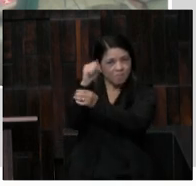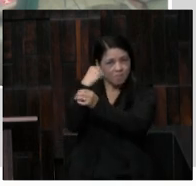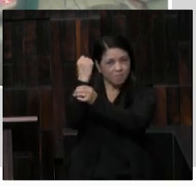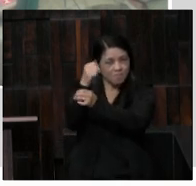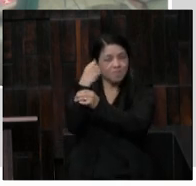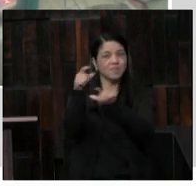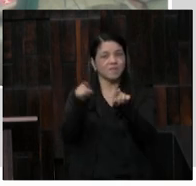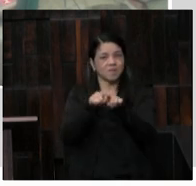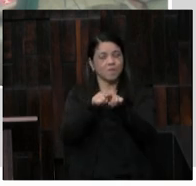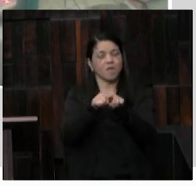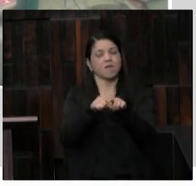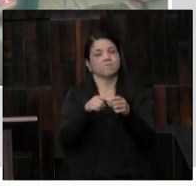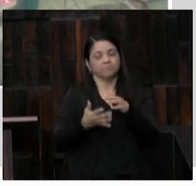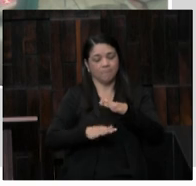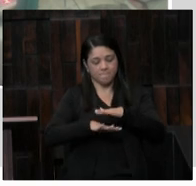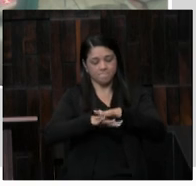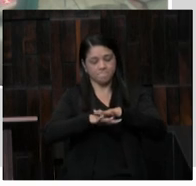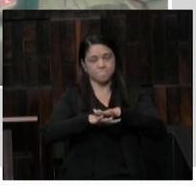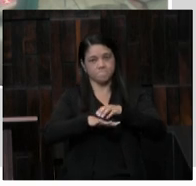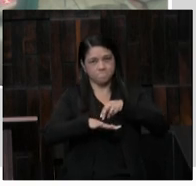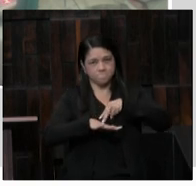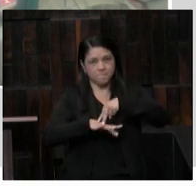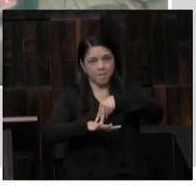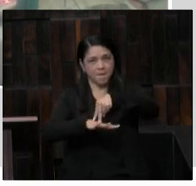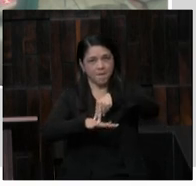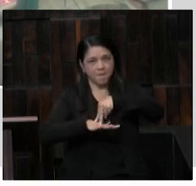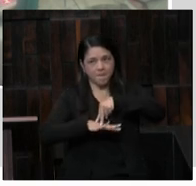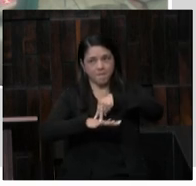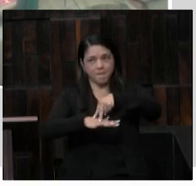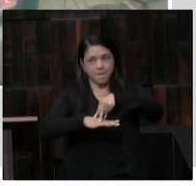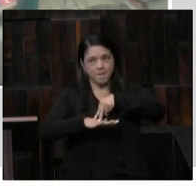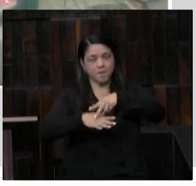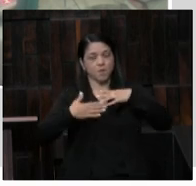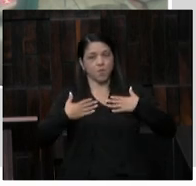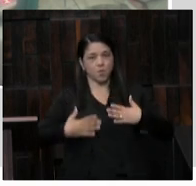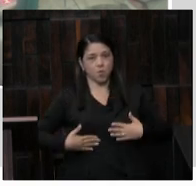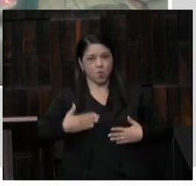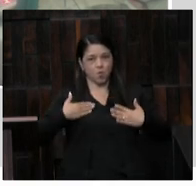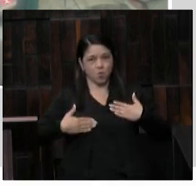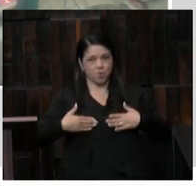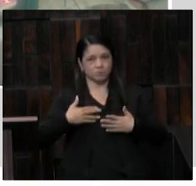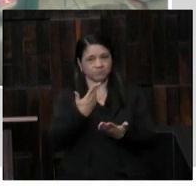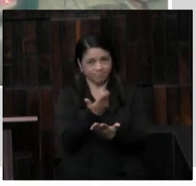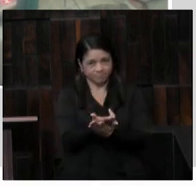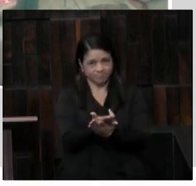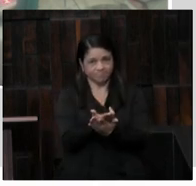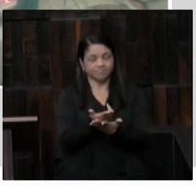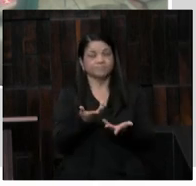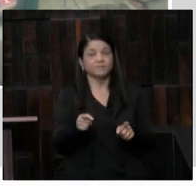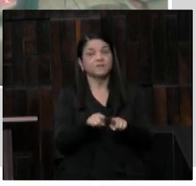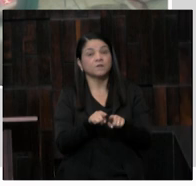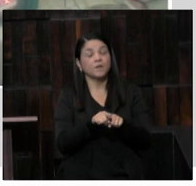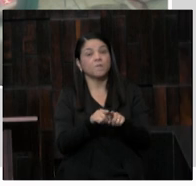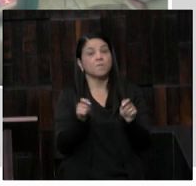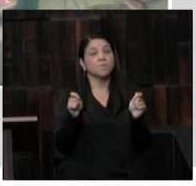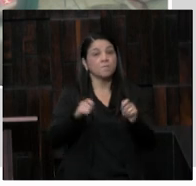e a plataforma vibratória, né, esse exercício de vibração de corpo inteiro. E eu posso ter isso, eu faço de